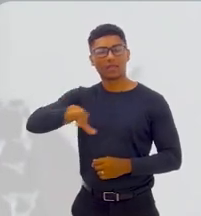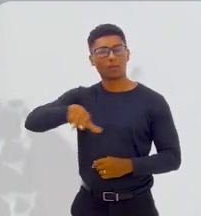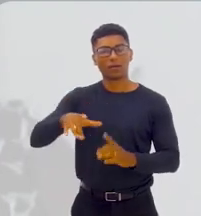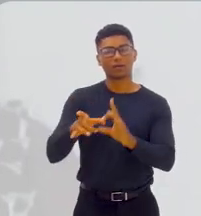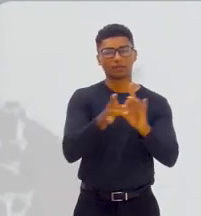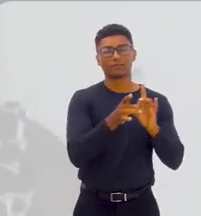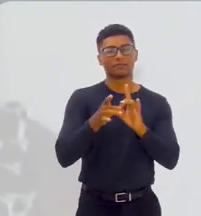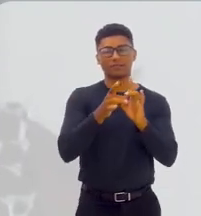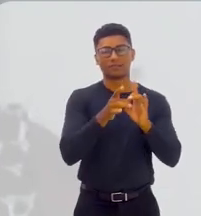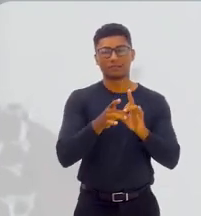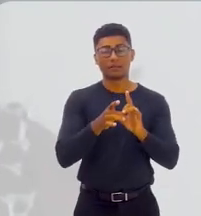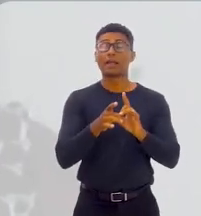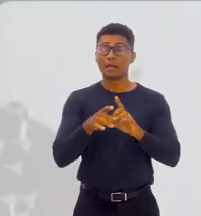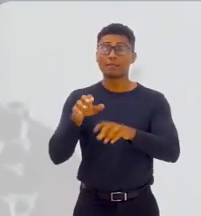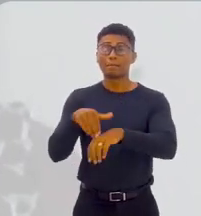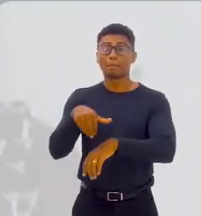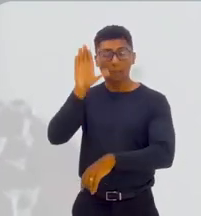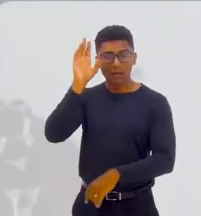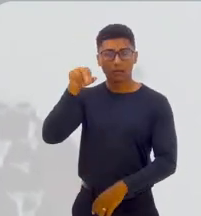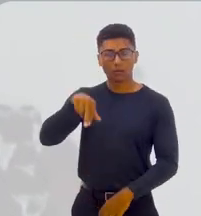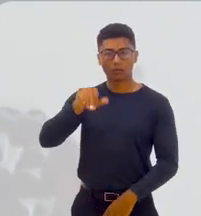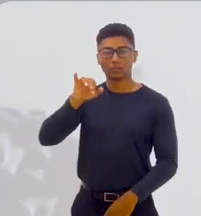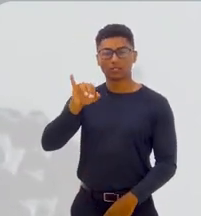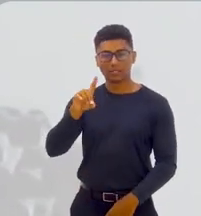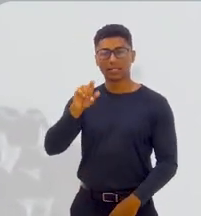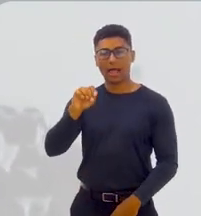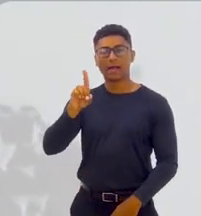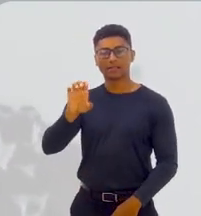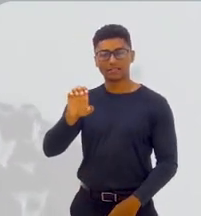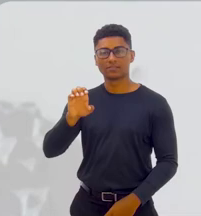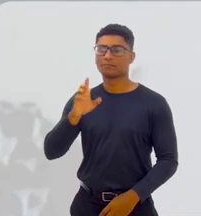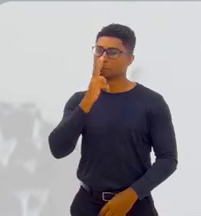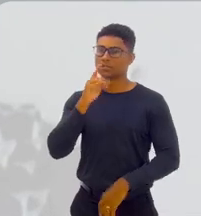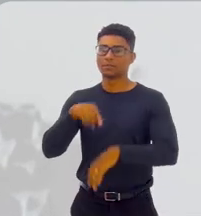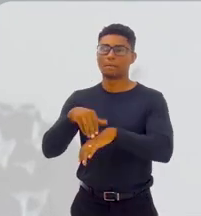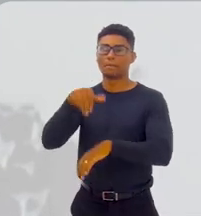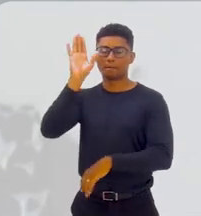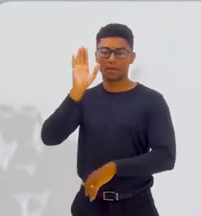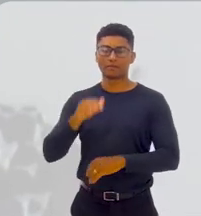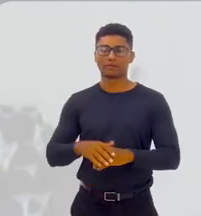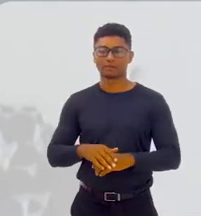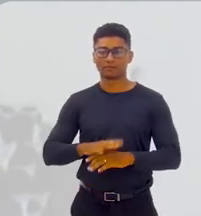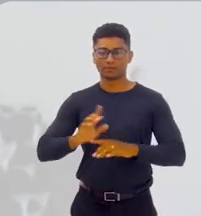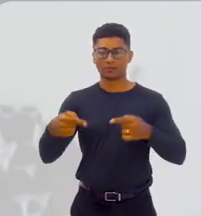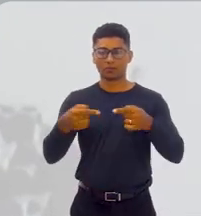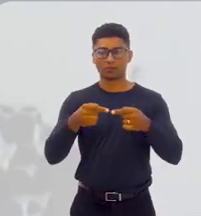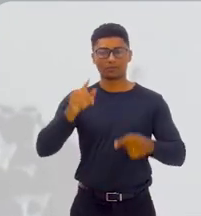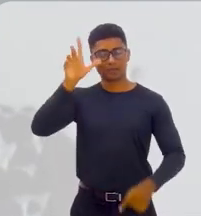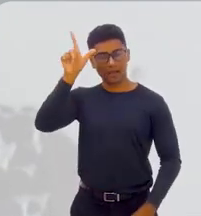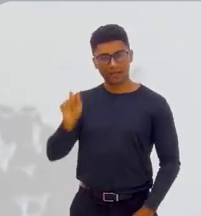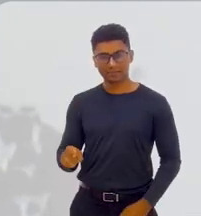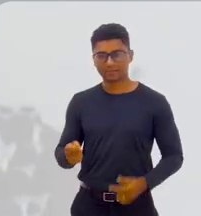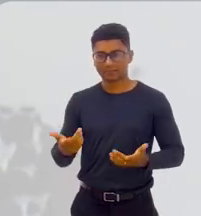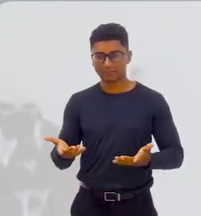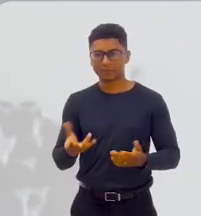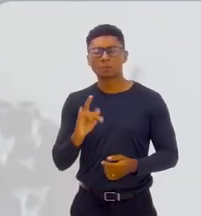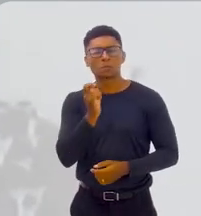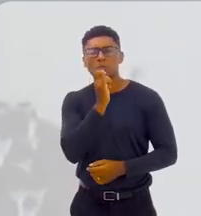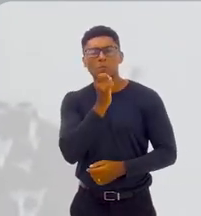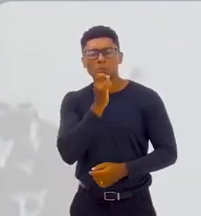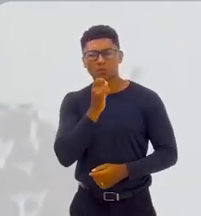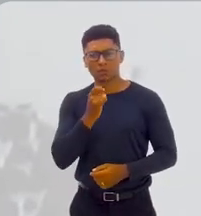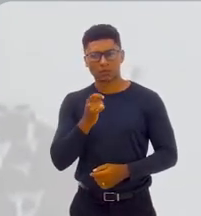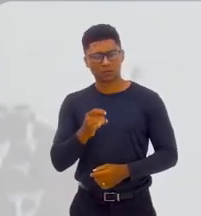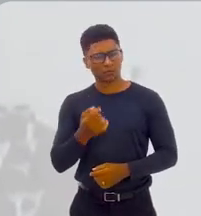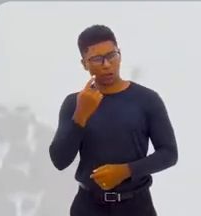Unidade é muito mais do que união, Interessante, sabe? É um princípio interessante. pan-africano que a gente implanta com os colegas. Então, por exemplo, eu